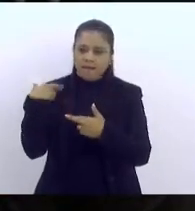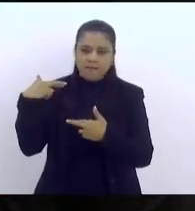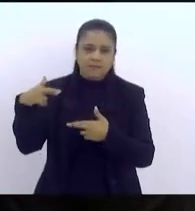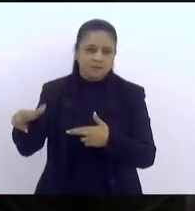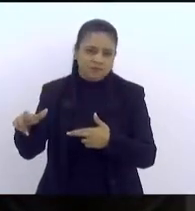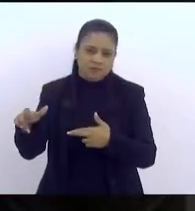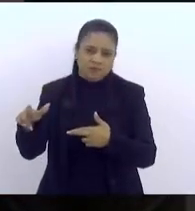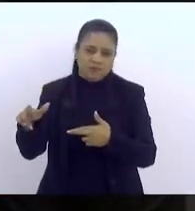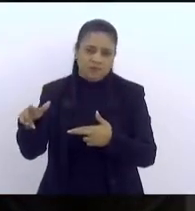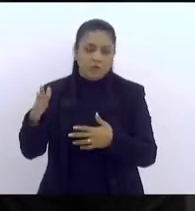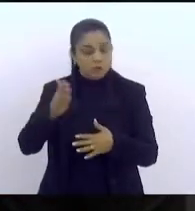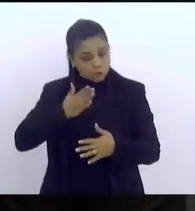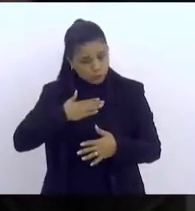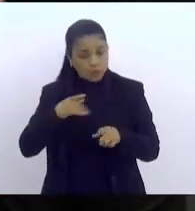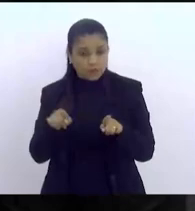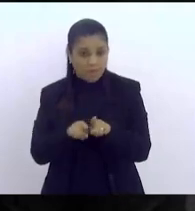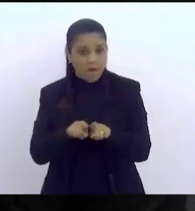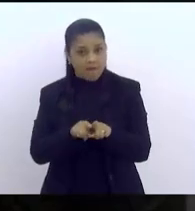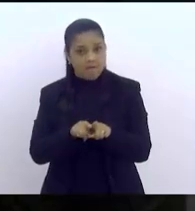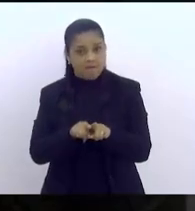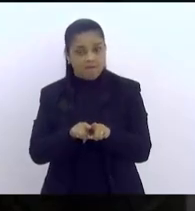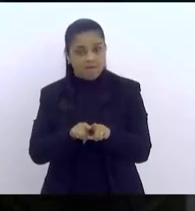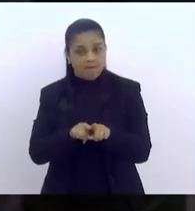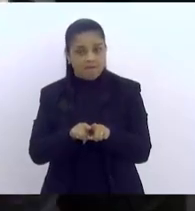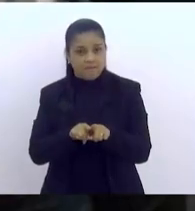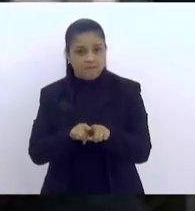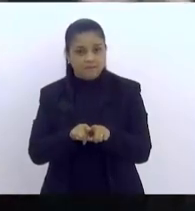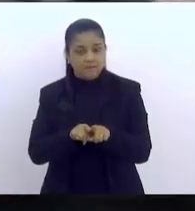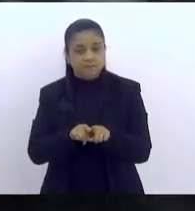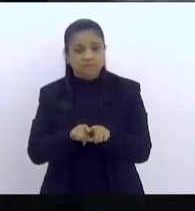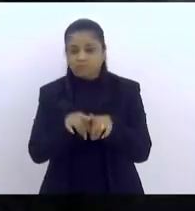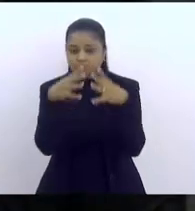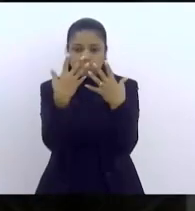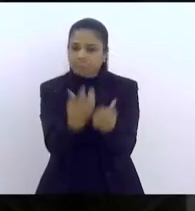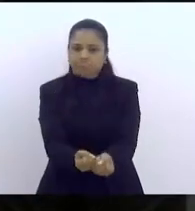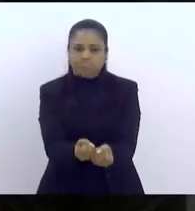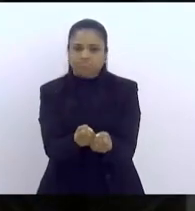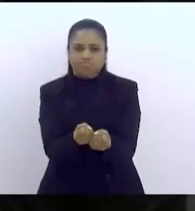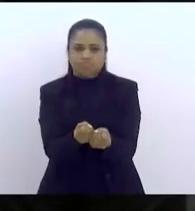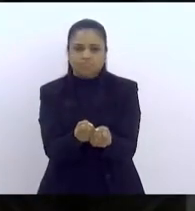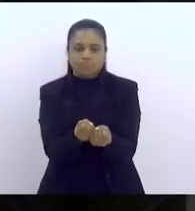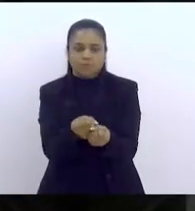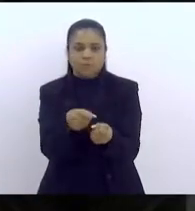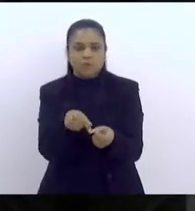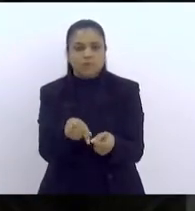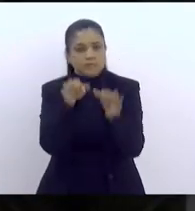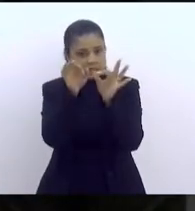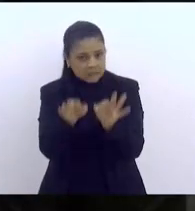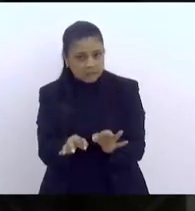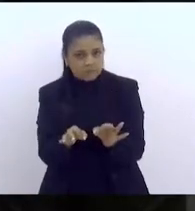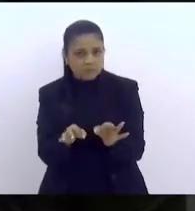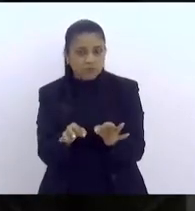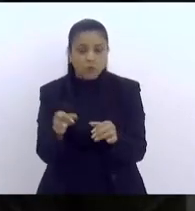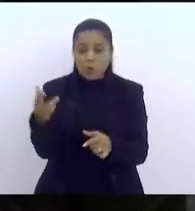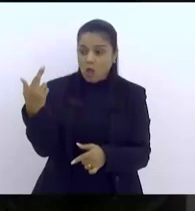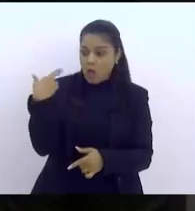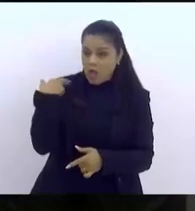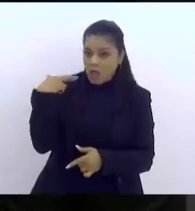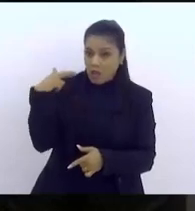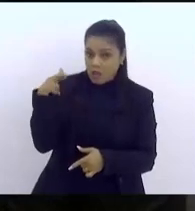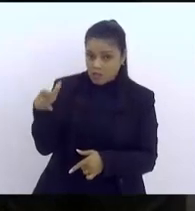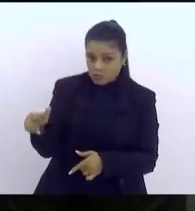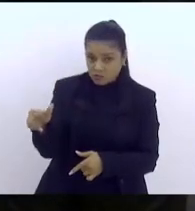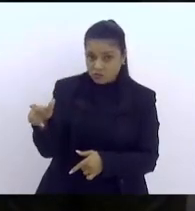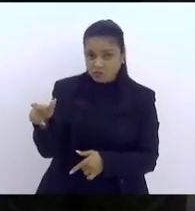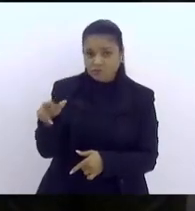como suas também. É inadmissível que a gente tome como certo aqui que os religiosos e aqueles que,